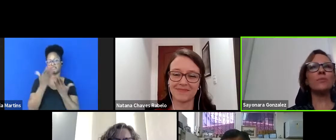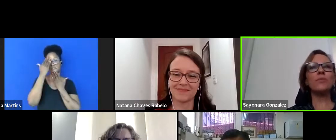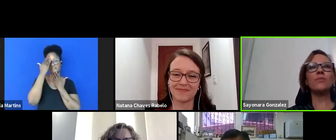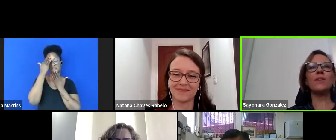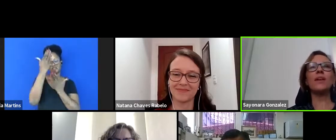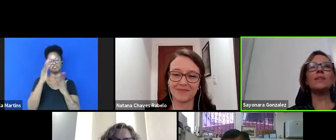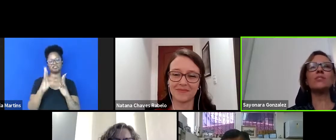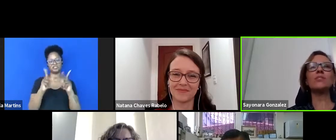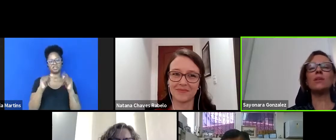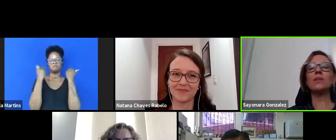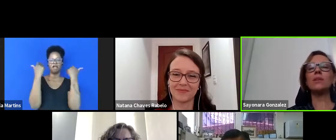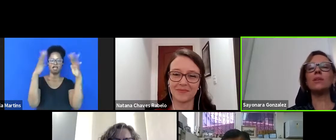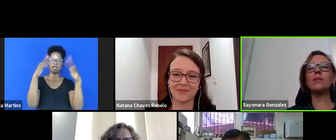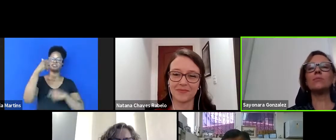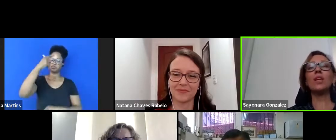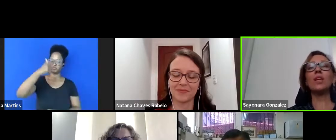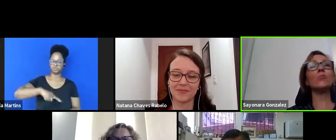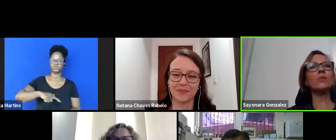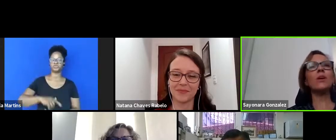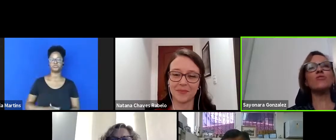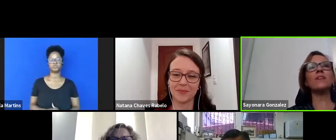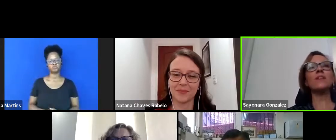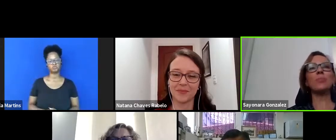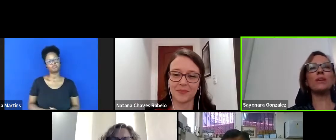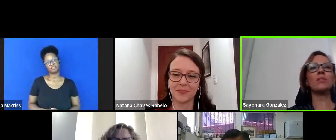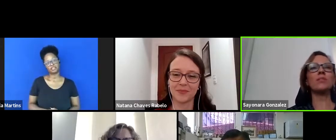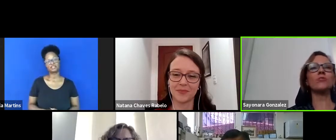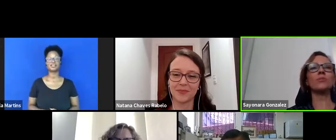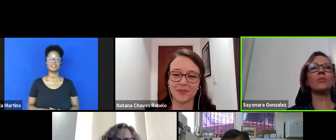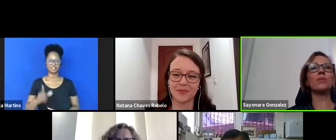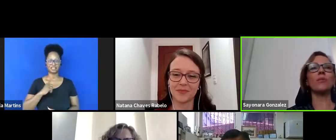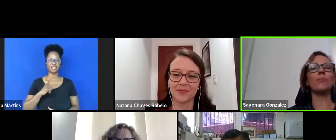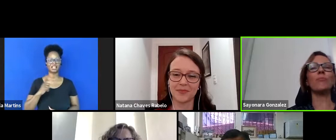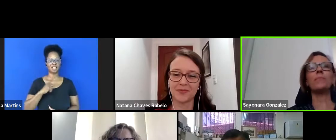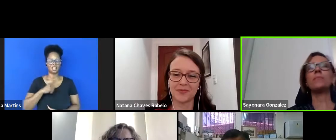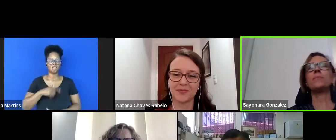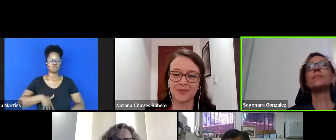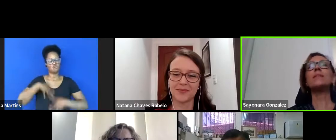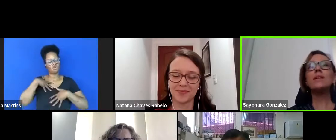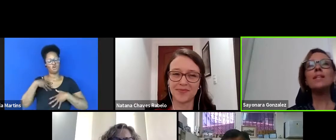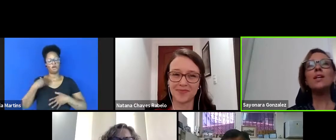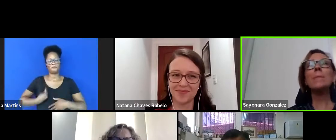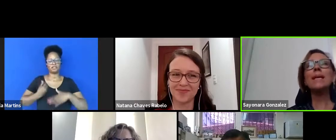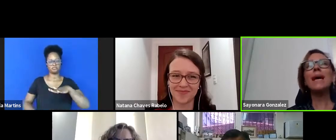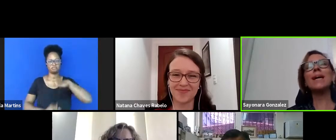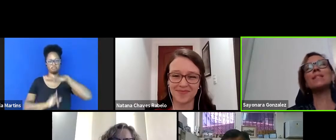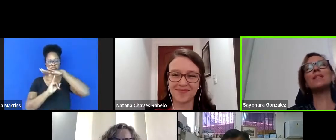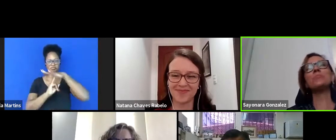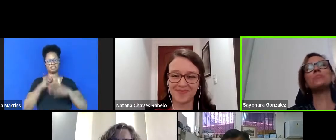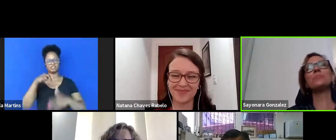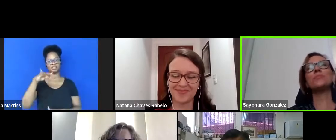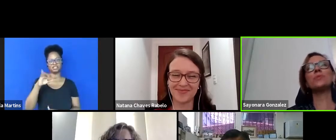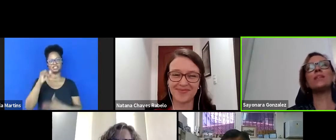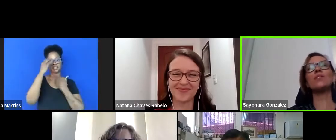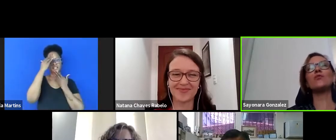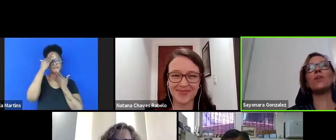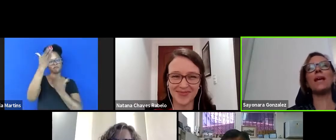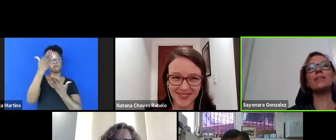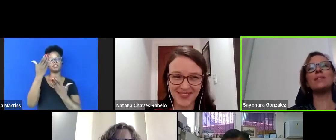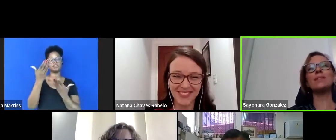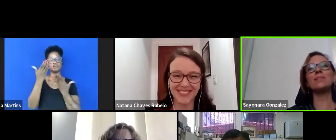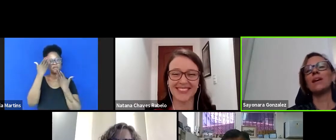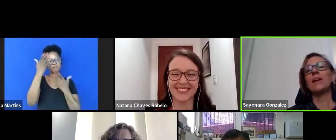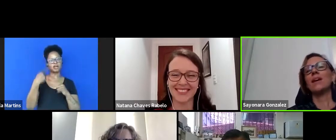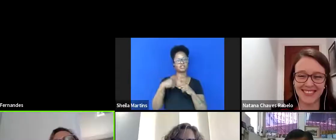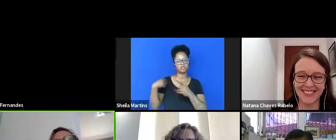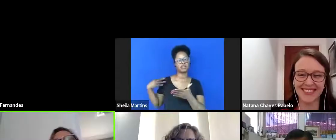todos, parabenizo mais uma vez e tenho muita honra de fazer parte dessa instituição. Natana, obrigada por essa